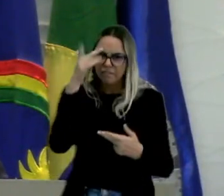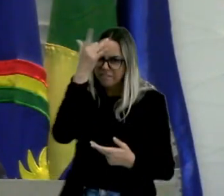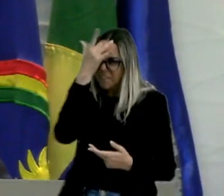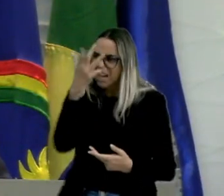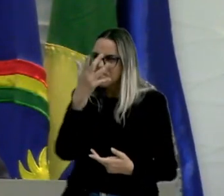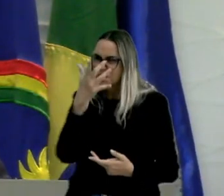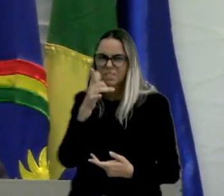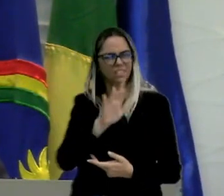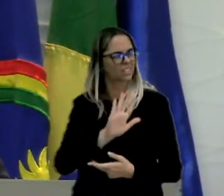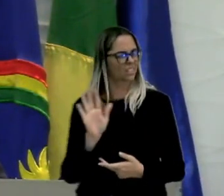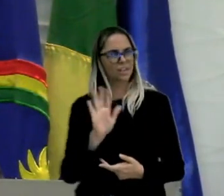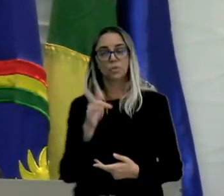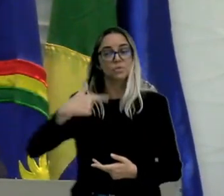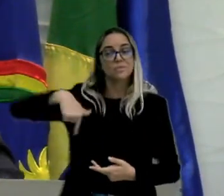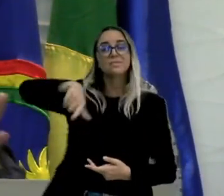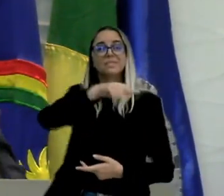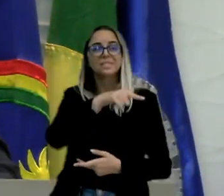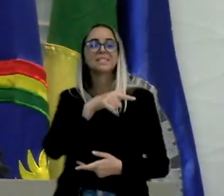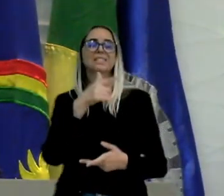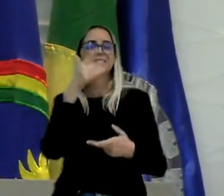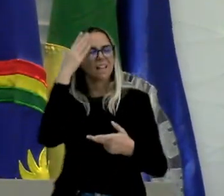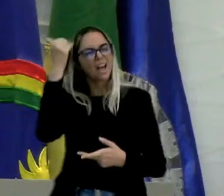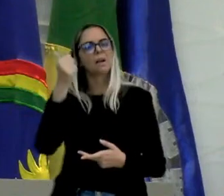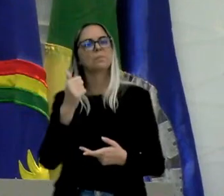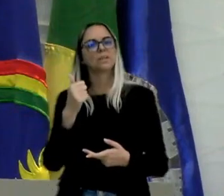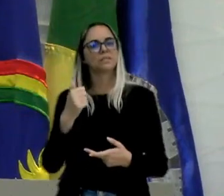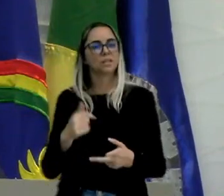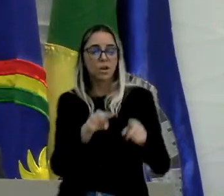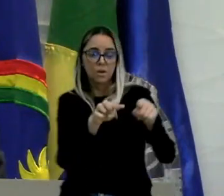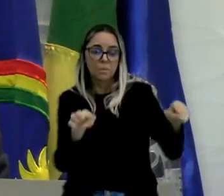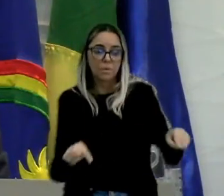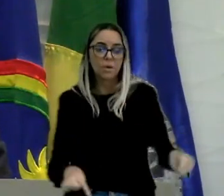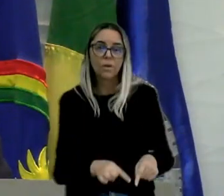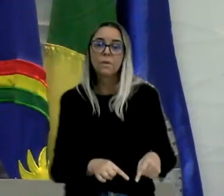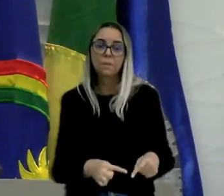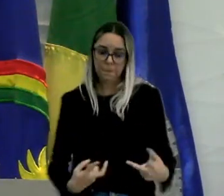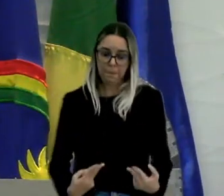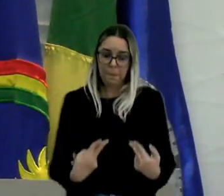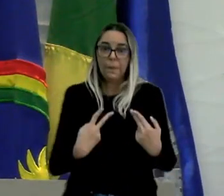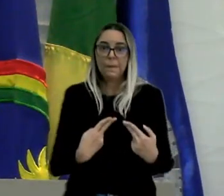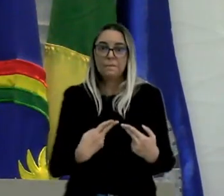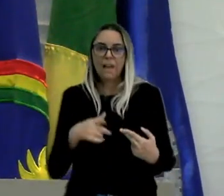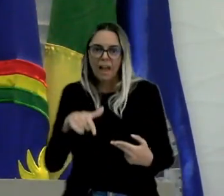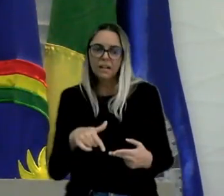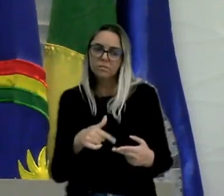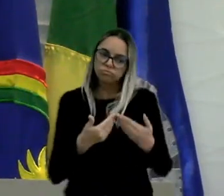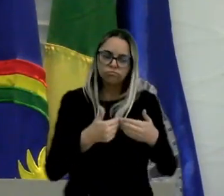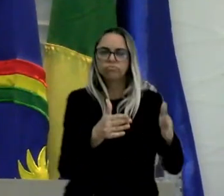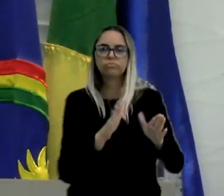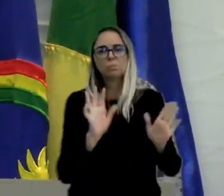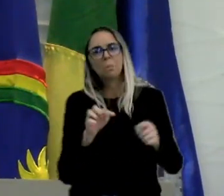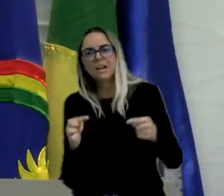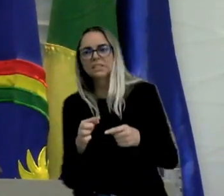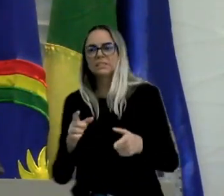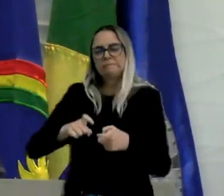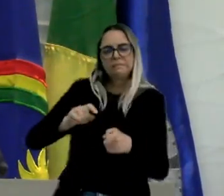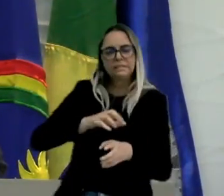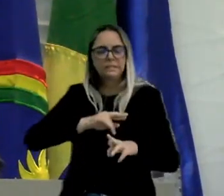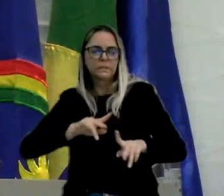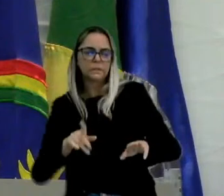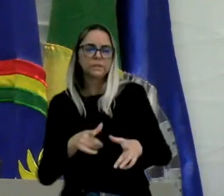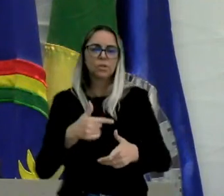sabe do quanto custa botar montar o bloco cirúrgico é uma coisa e botar para funcionar é outra botar para